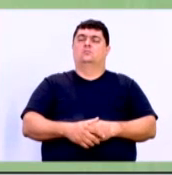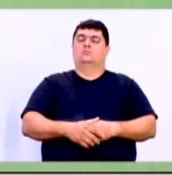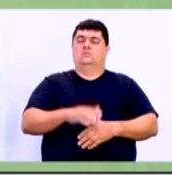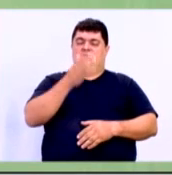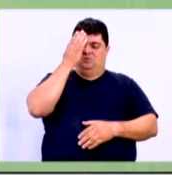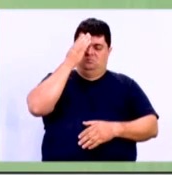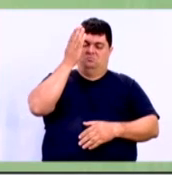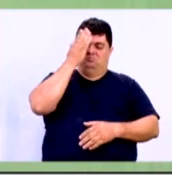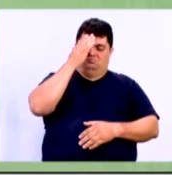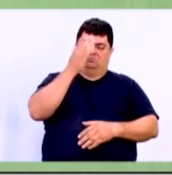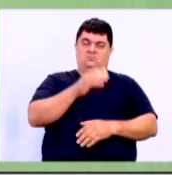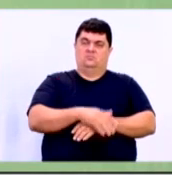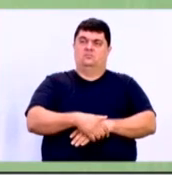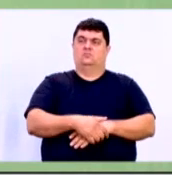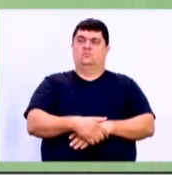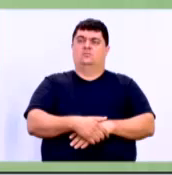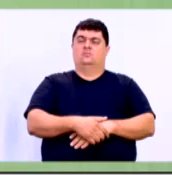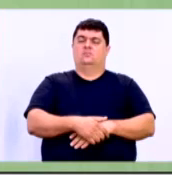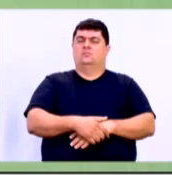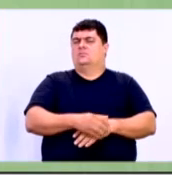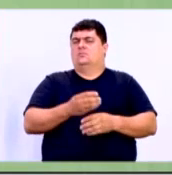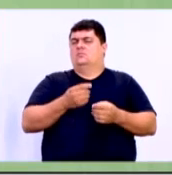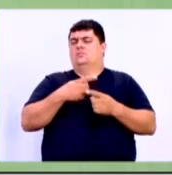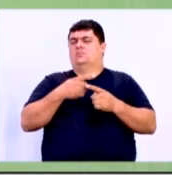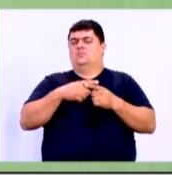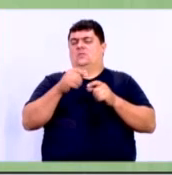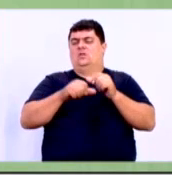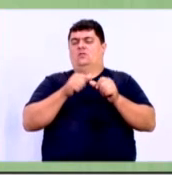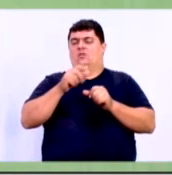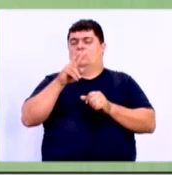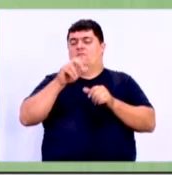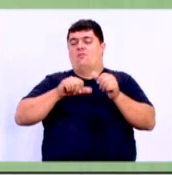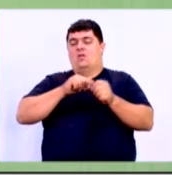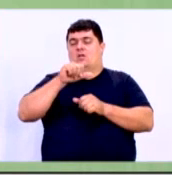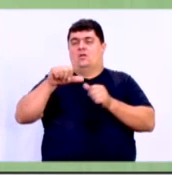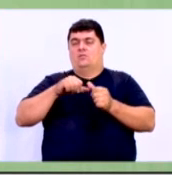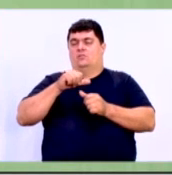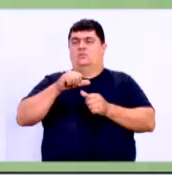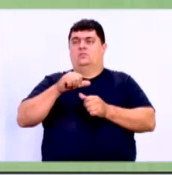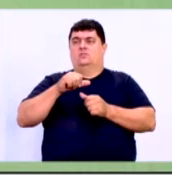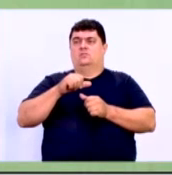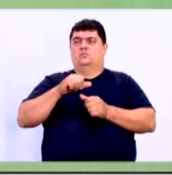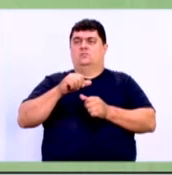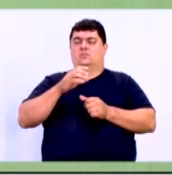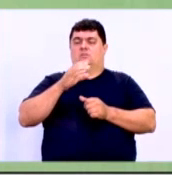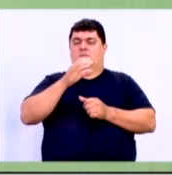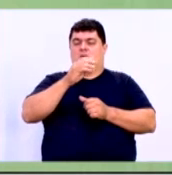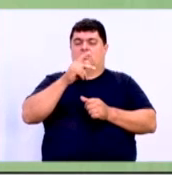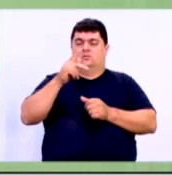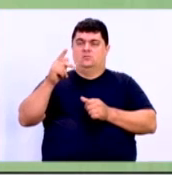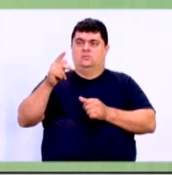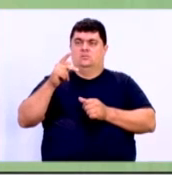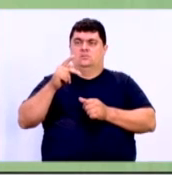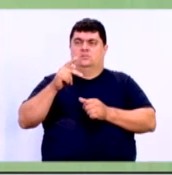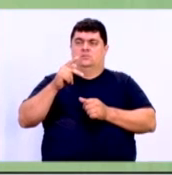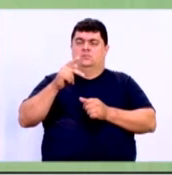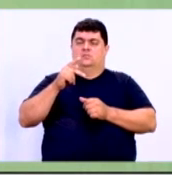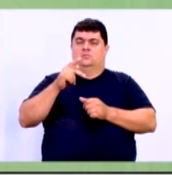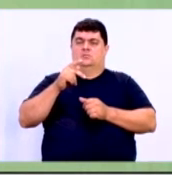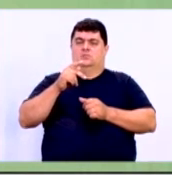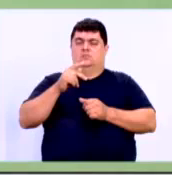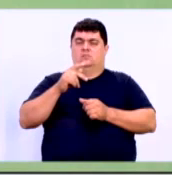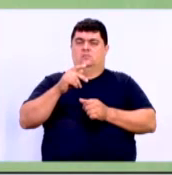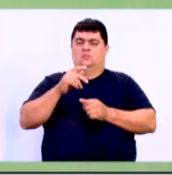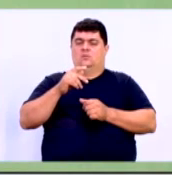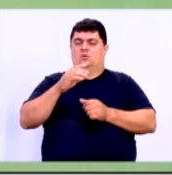Entendi, professor. E qual é a diferença dele no variável? No variável, o CPP não é